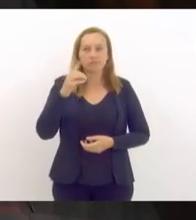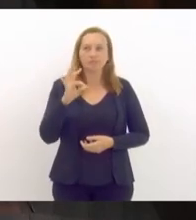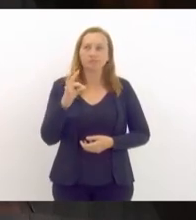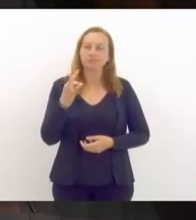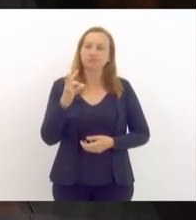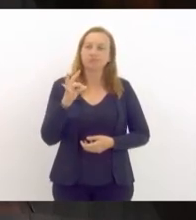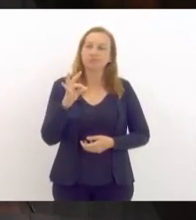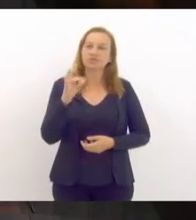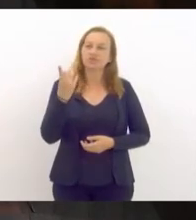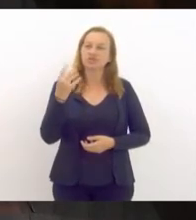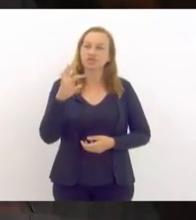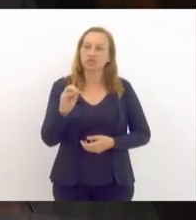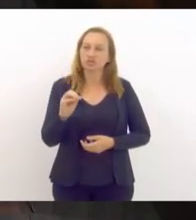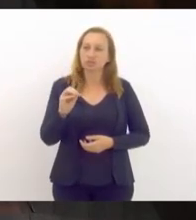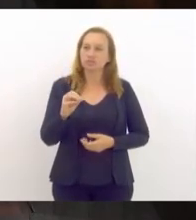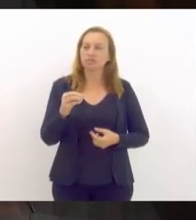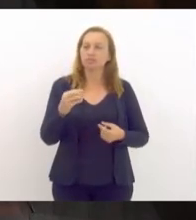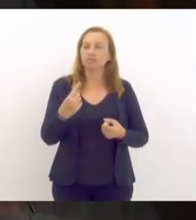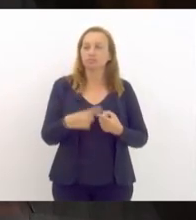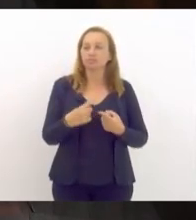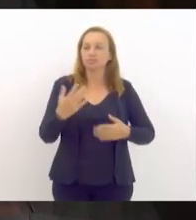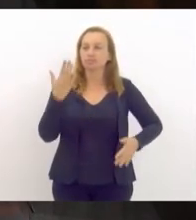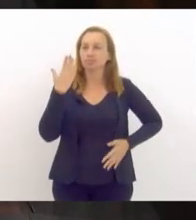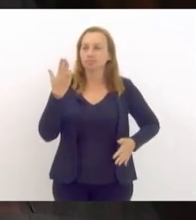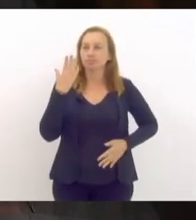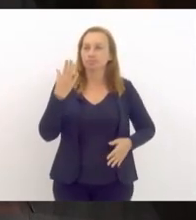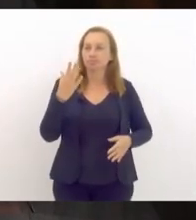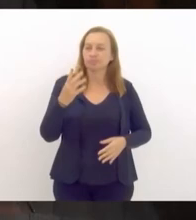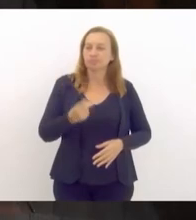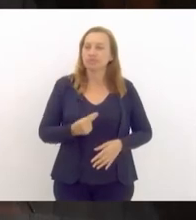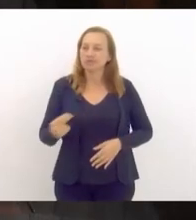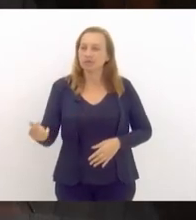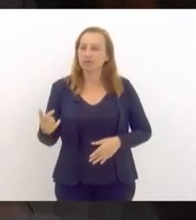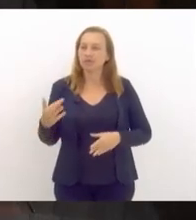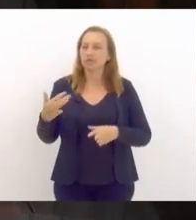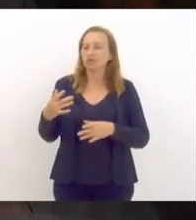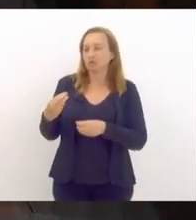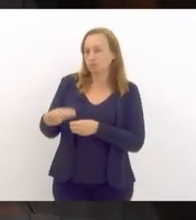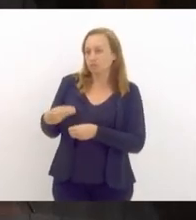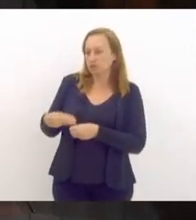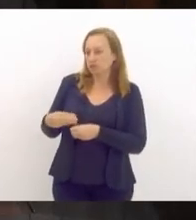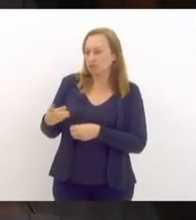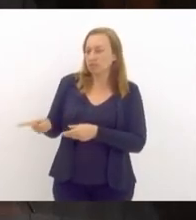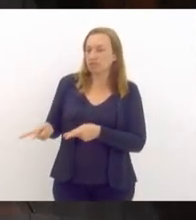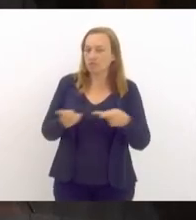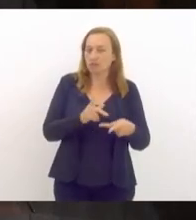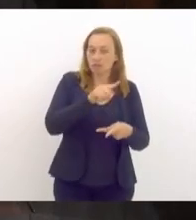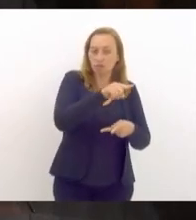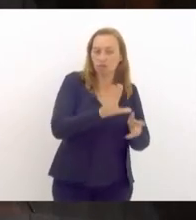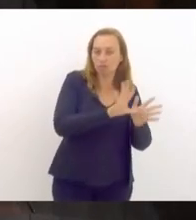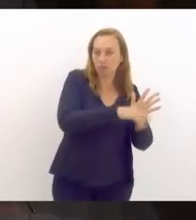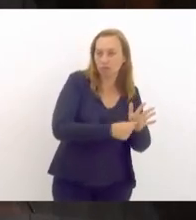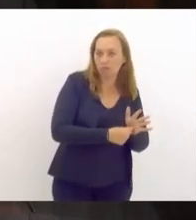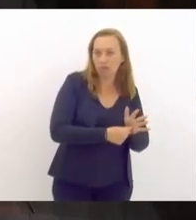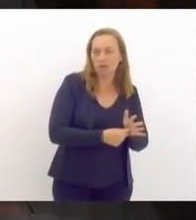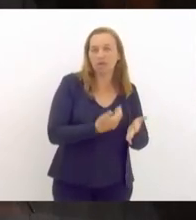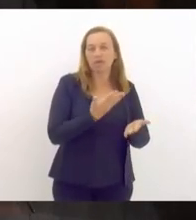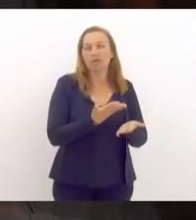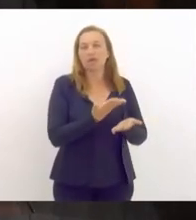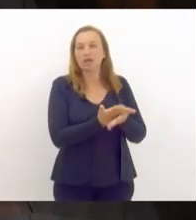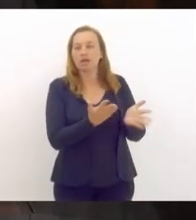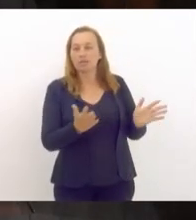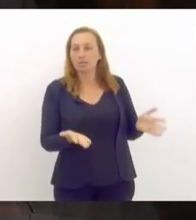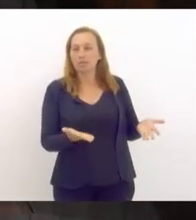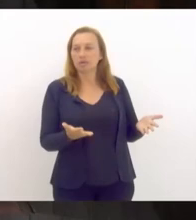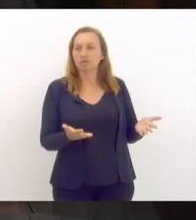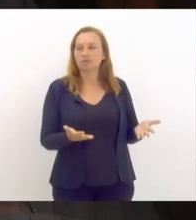porque os marginais sai de outros municípios para cometer os delitos na região dos lagos e assim acabando com sossego das